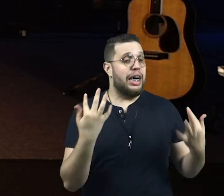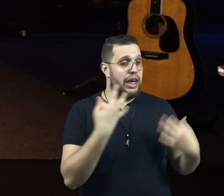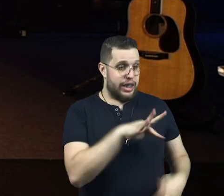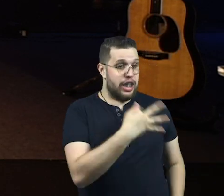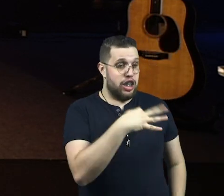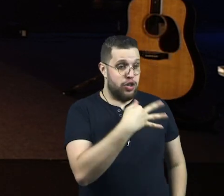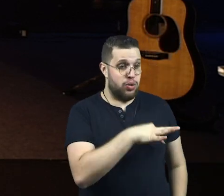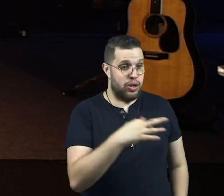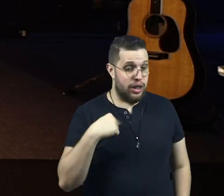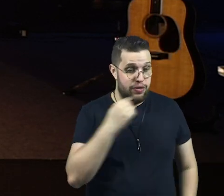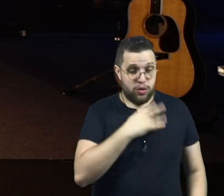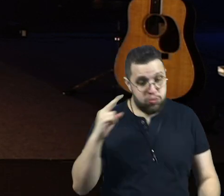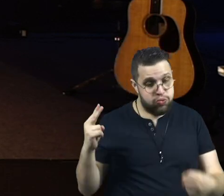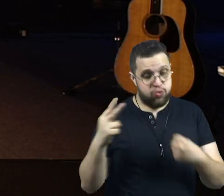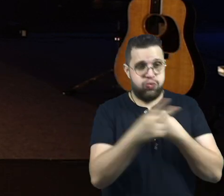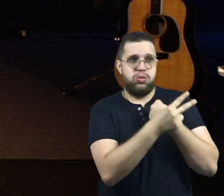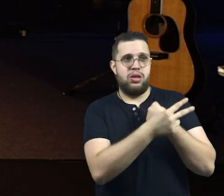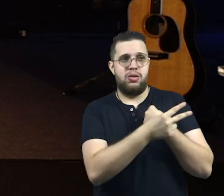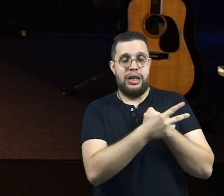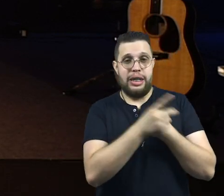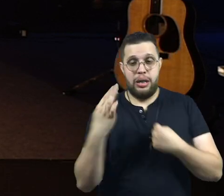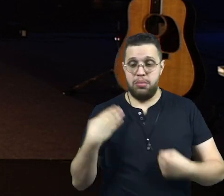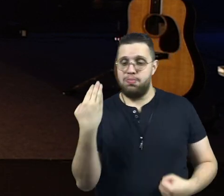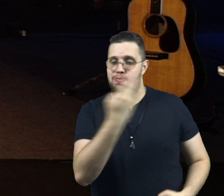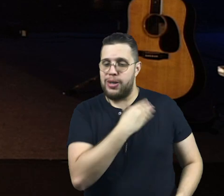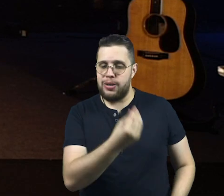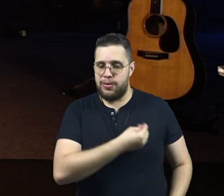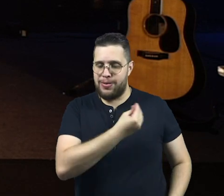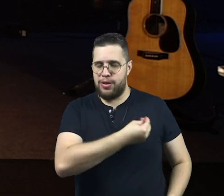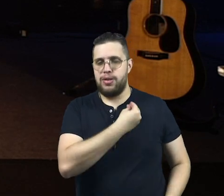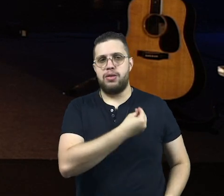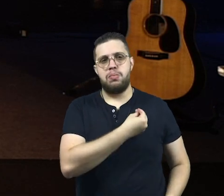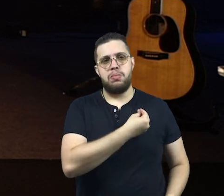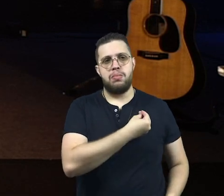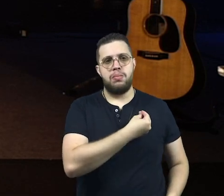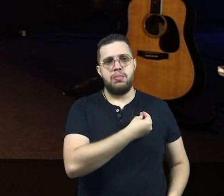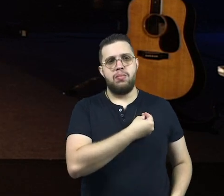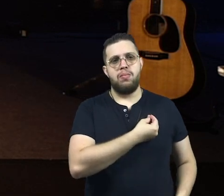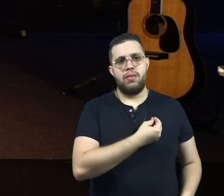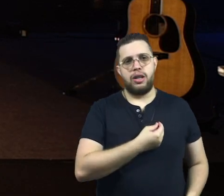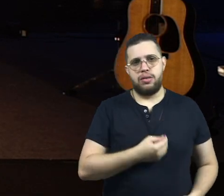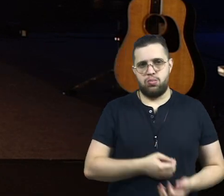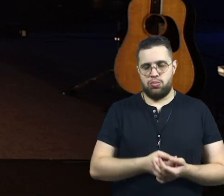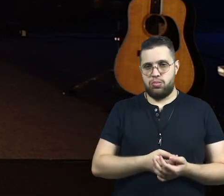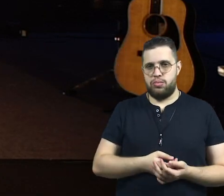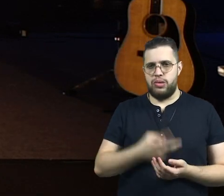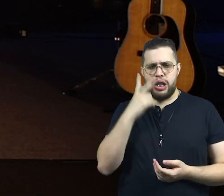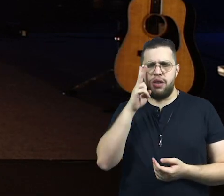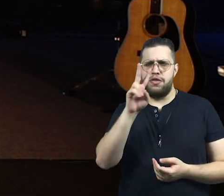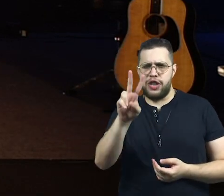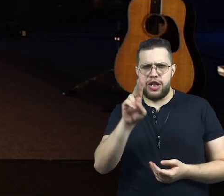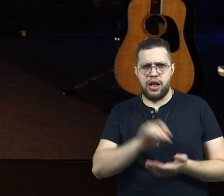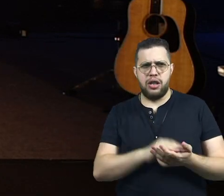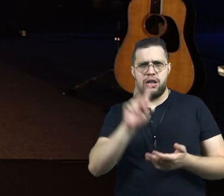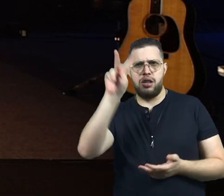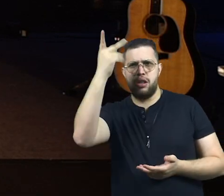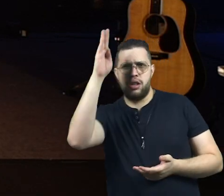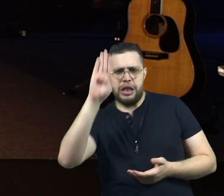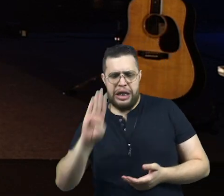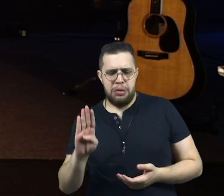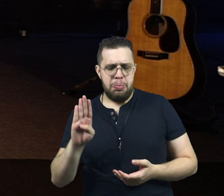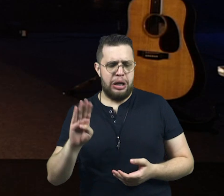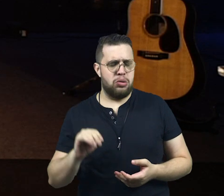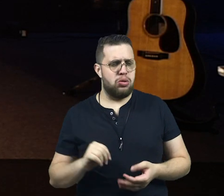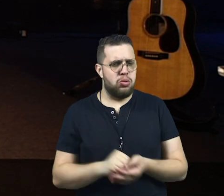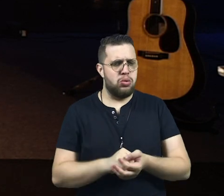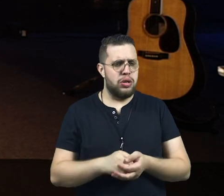uma defesa para as nossas vidas. Veja, Hebreus 12, 11 diz assim: nenhuma disciplina parece ser motivo